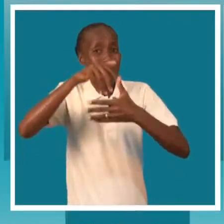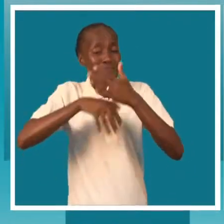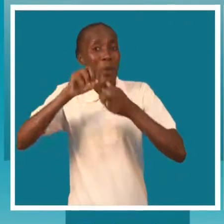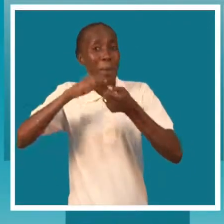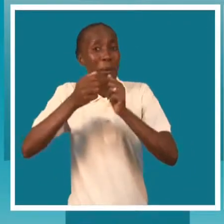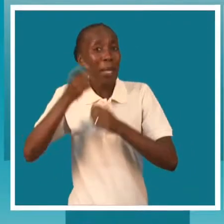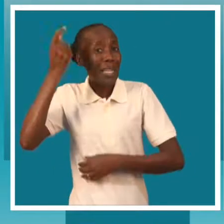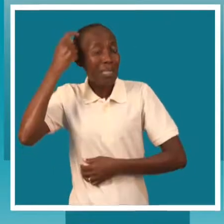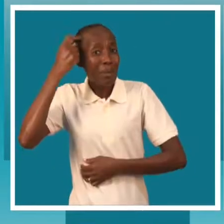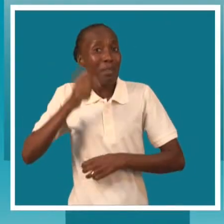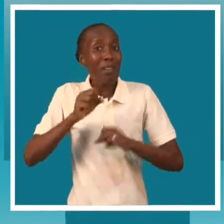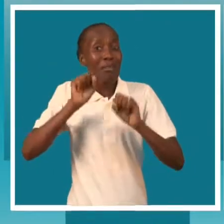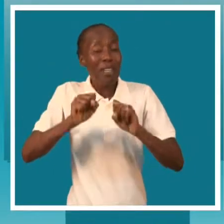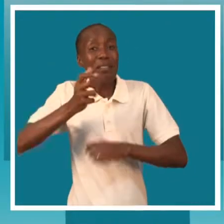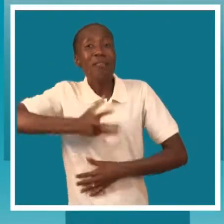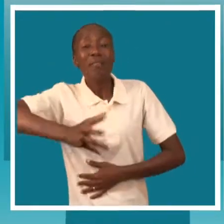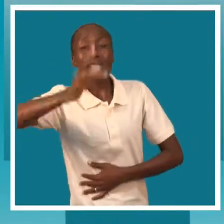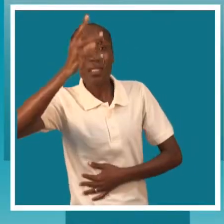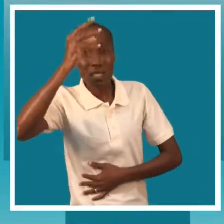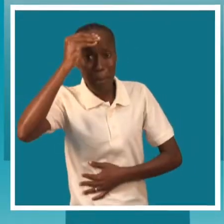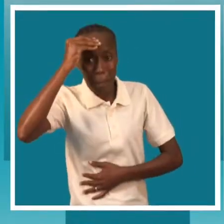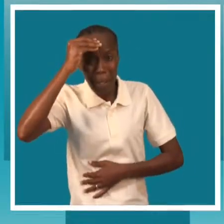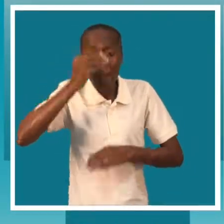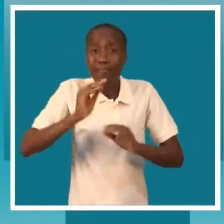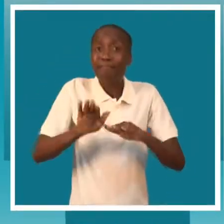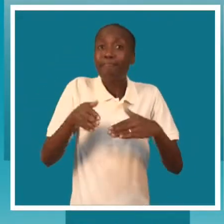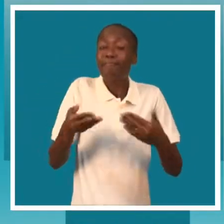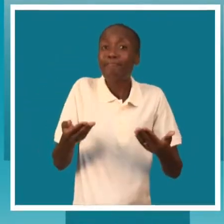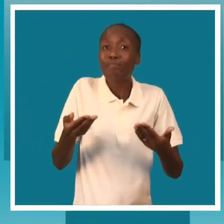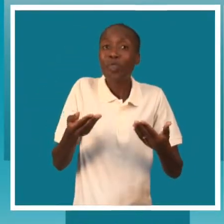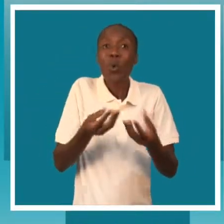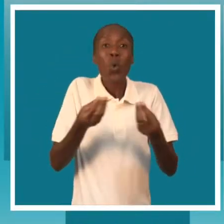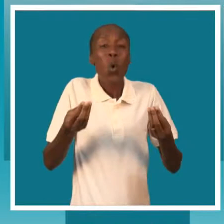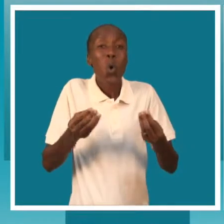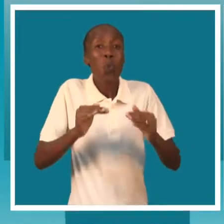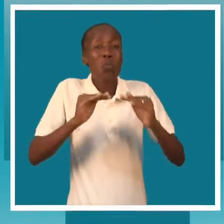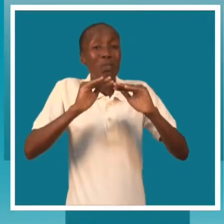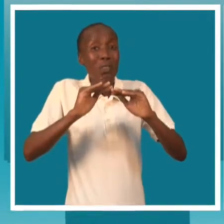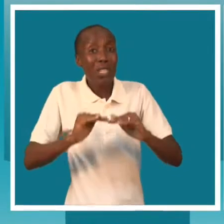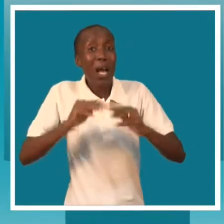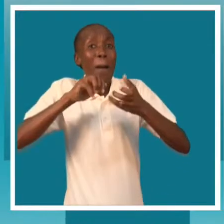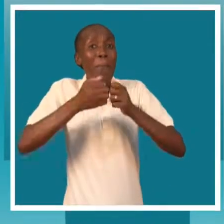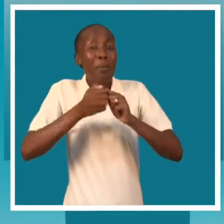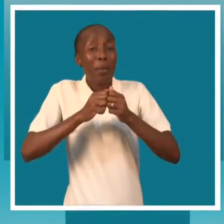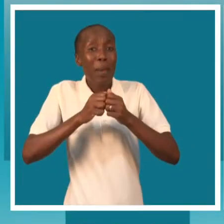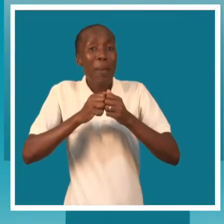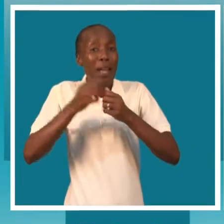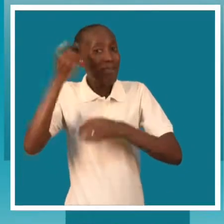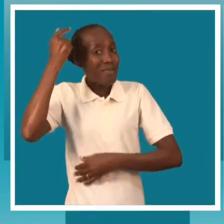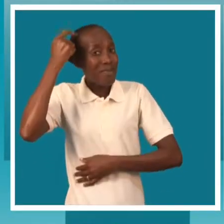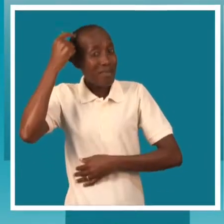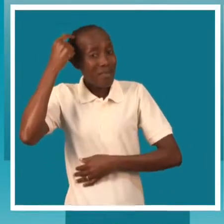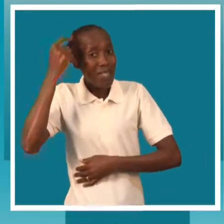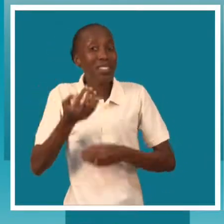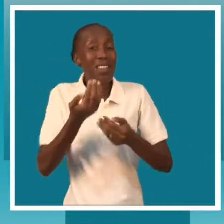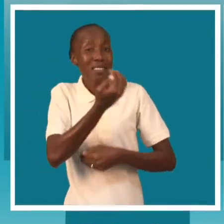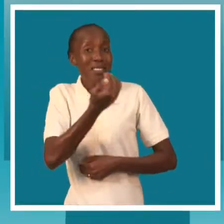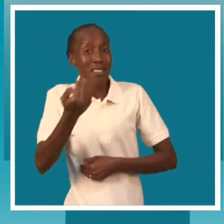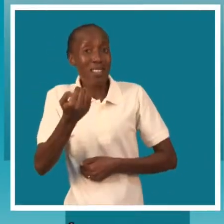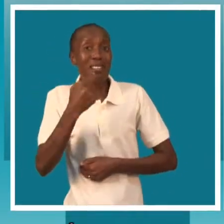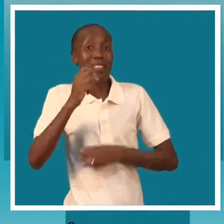Ela deve fazer exames neurológicos. Deve-se perceber como é que está a correr este impulso elétrico nesta criança.